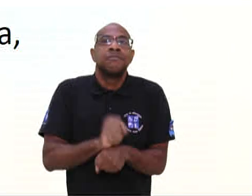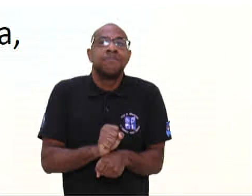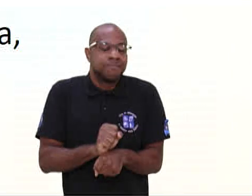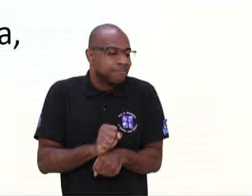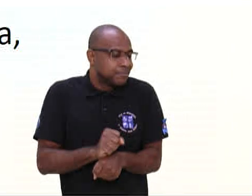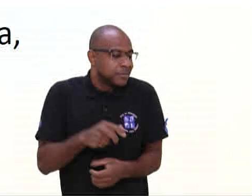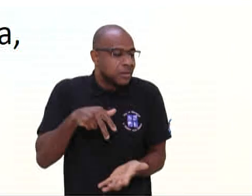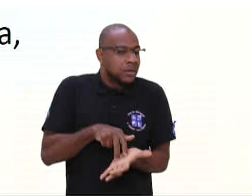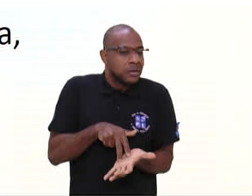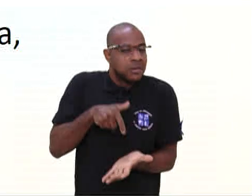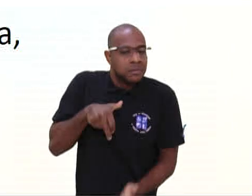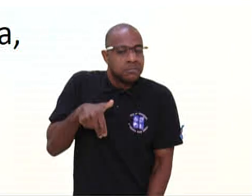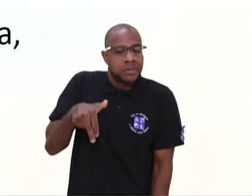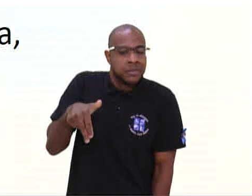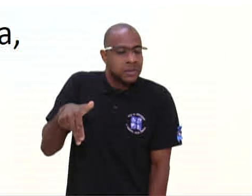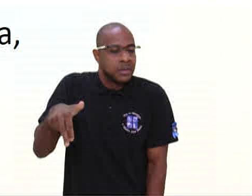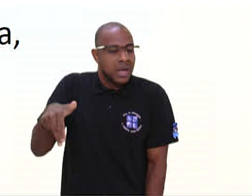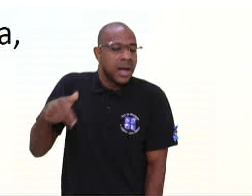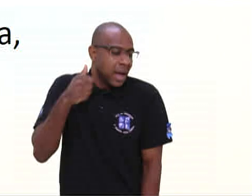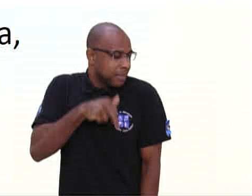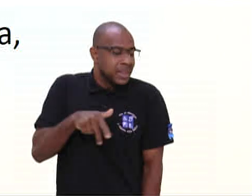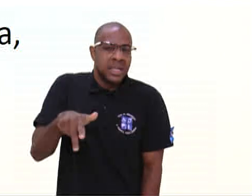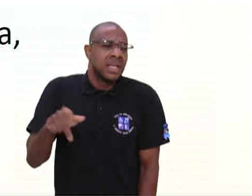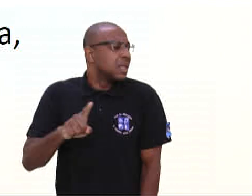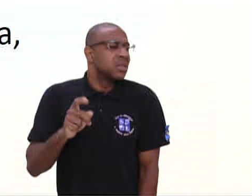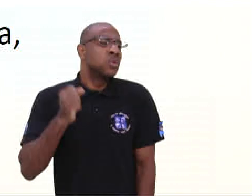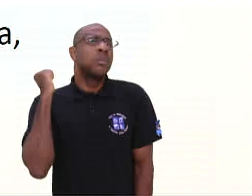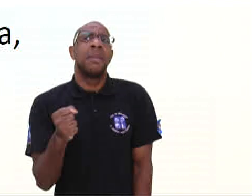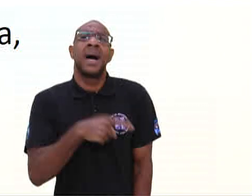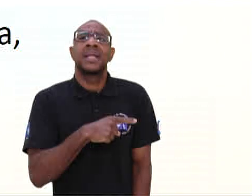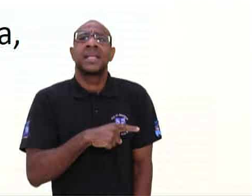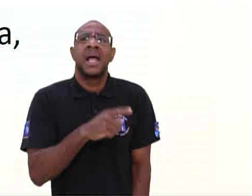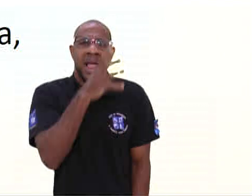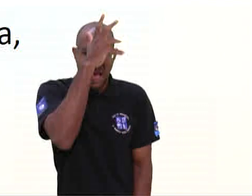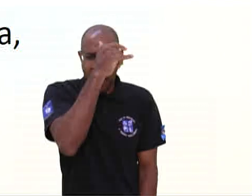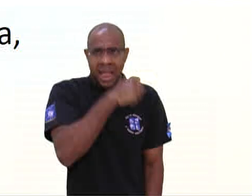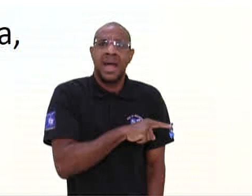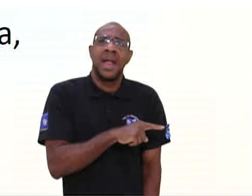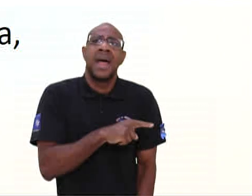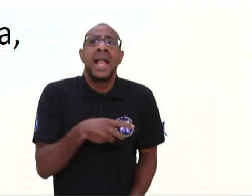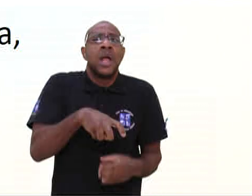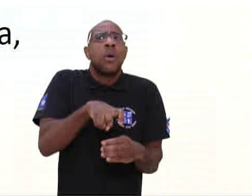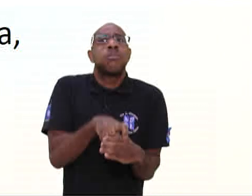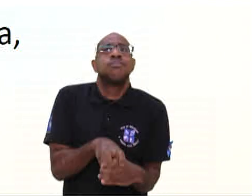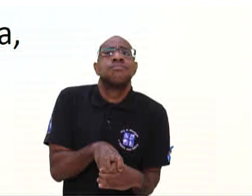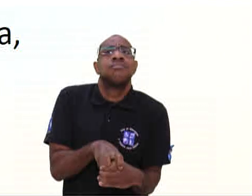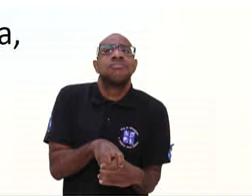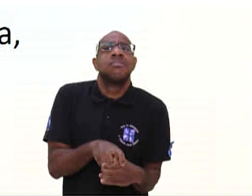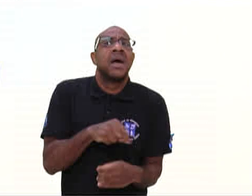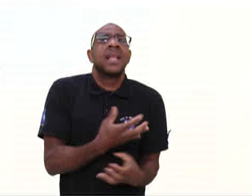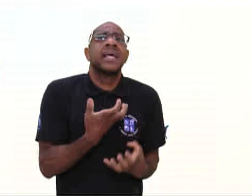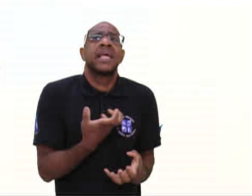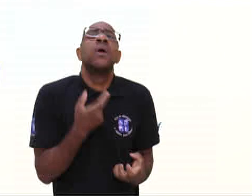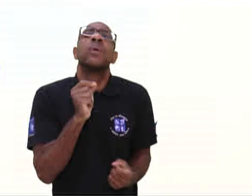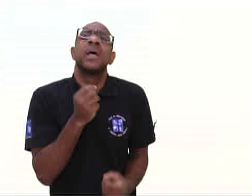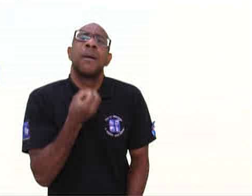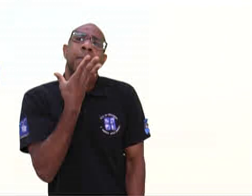saiu aos gritos. Mamãe, mamãe, não mate mais a galinha, ela pôs um ovo, ela quer o nosso